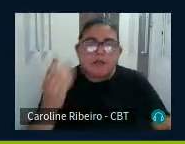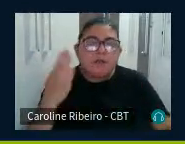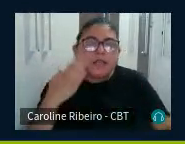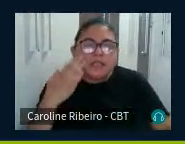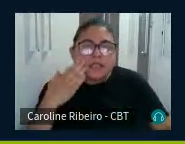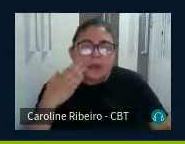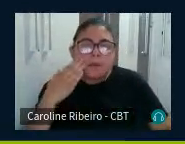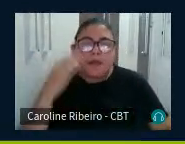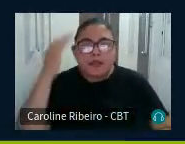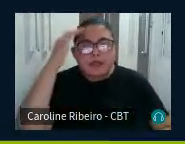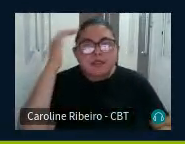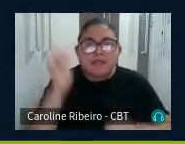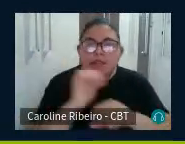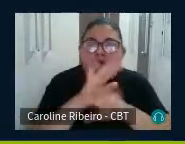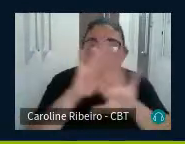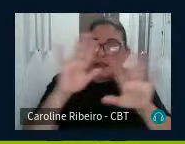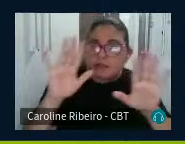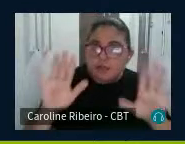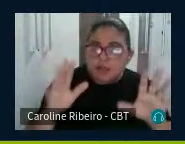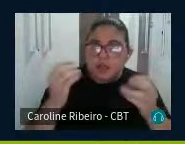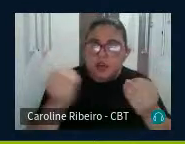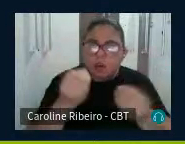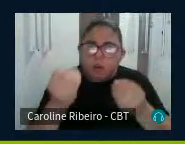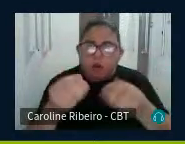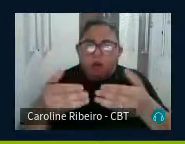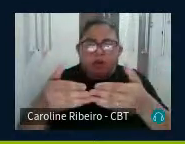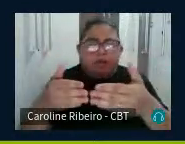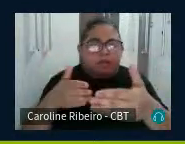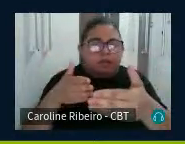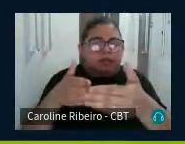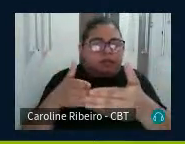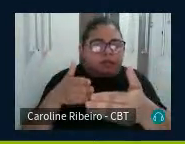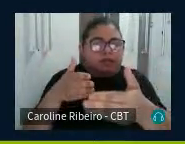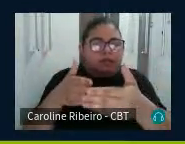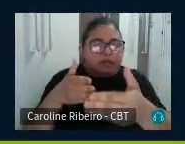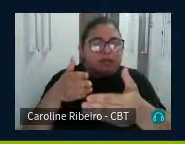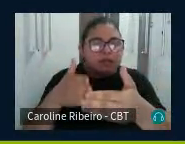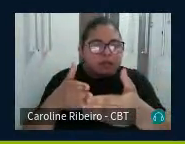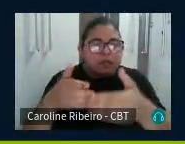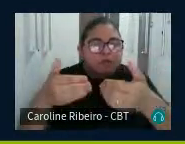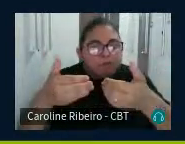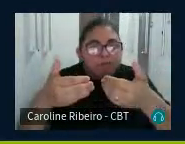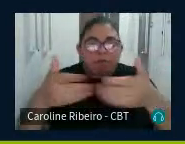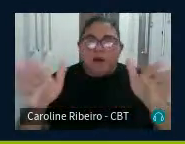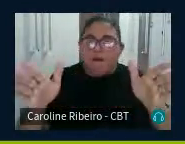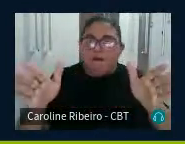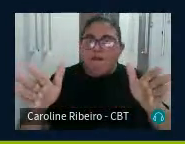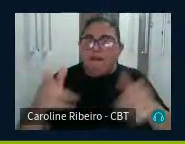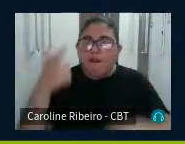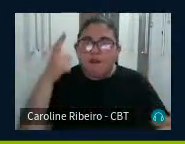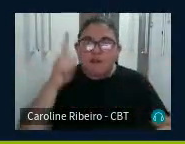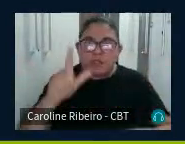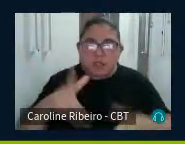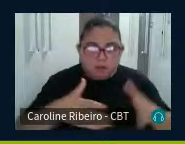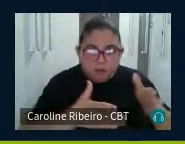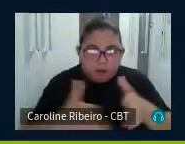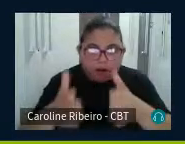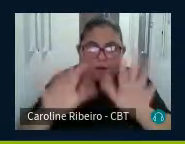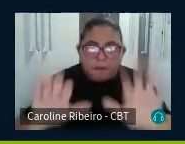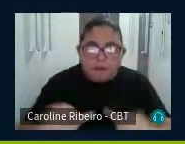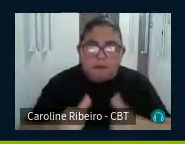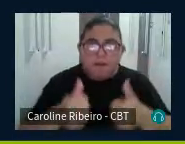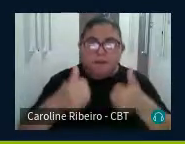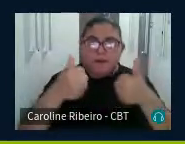com as necessidades, eliminação das dificuldades e estar junto nesse caminho. Quando pensei em